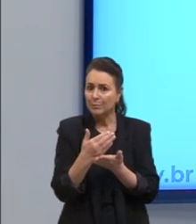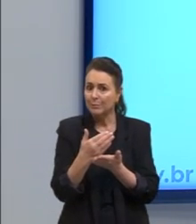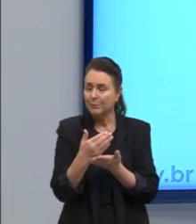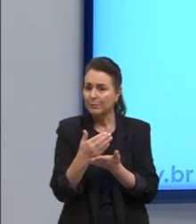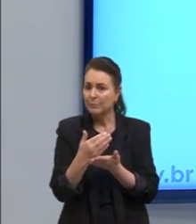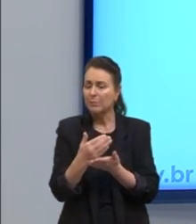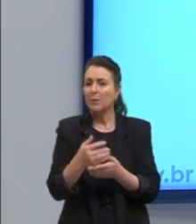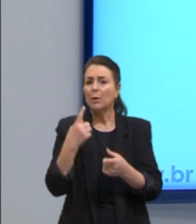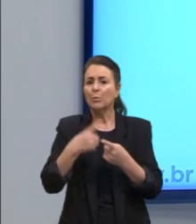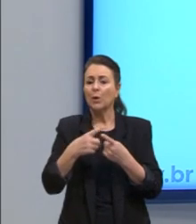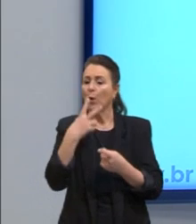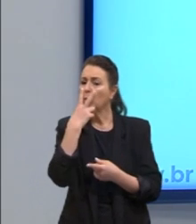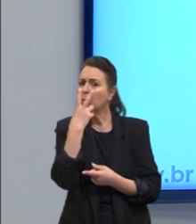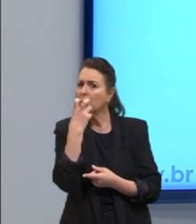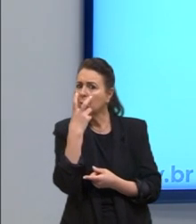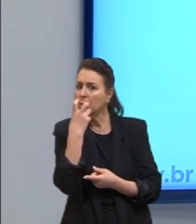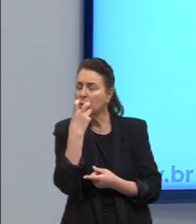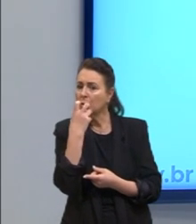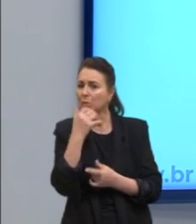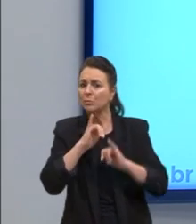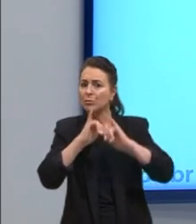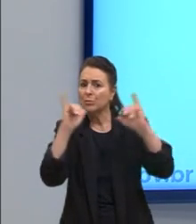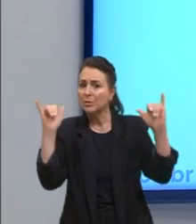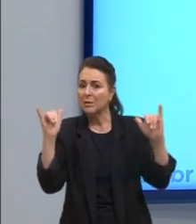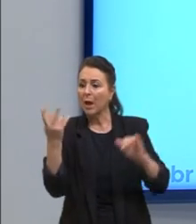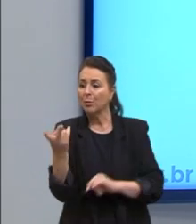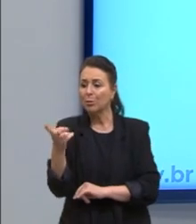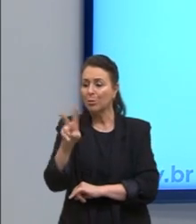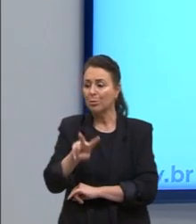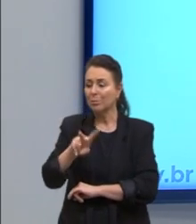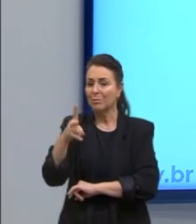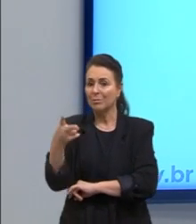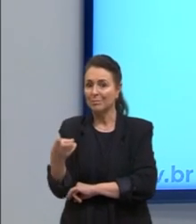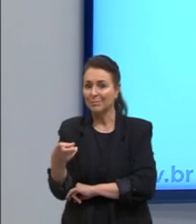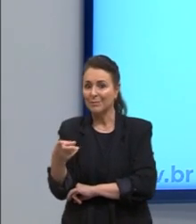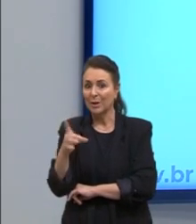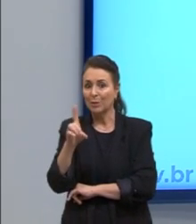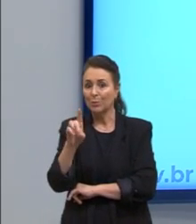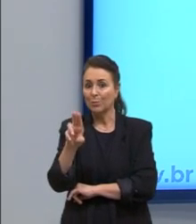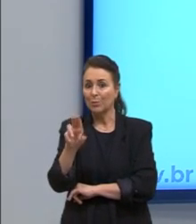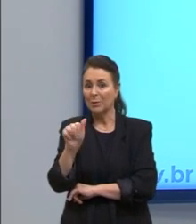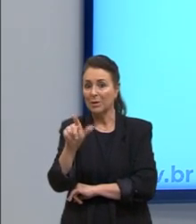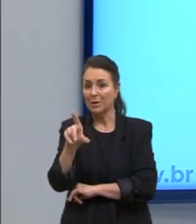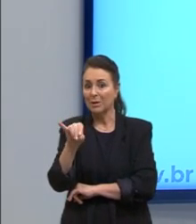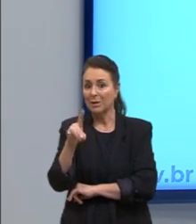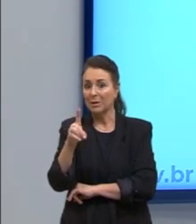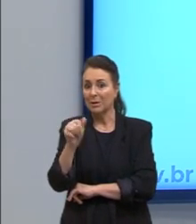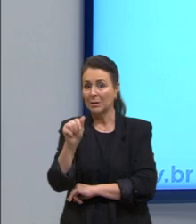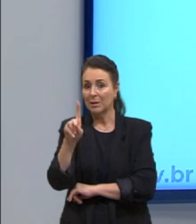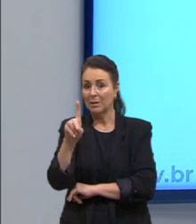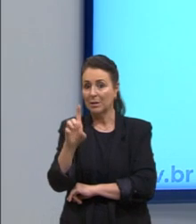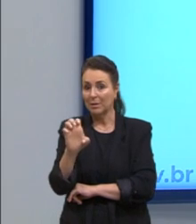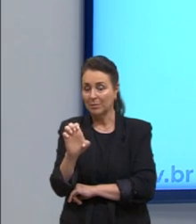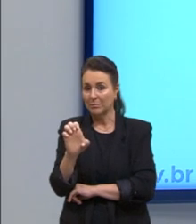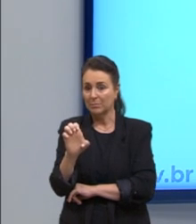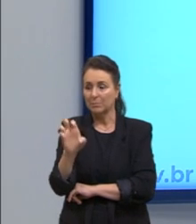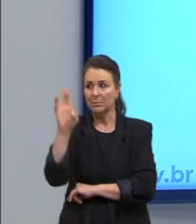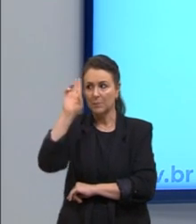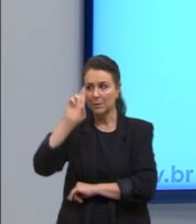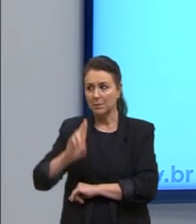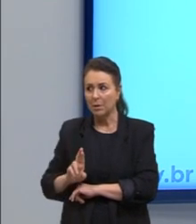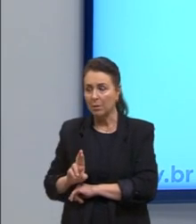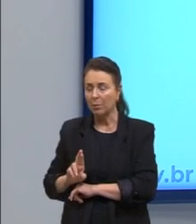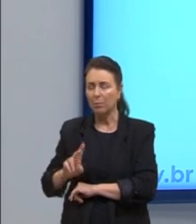o que que ele tiver colocado essa dualidade é porque através da razão eu penso o mundo